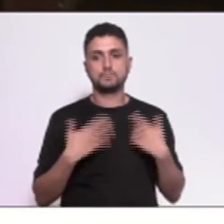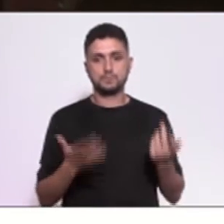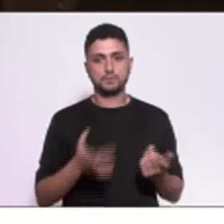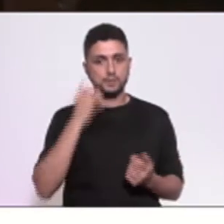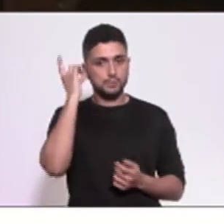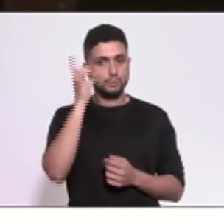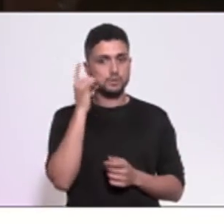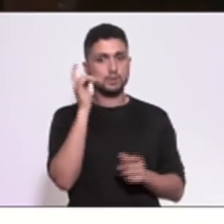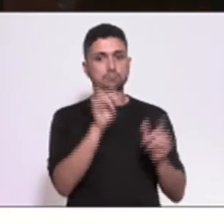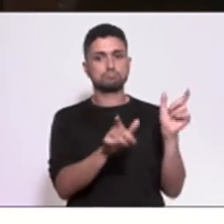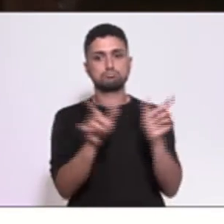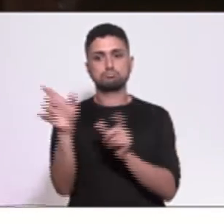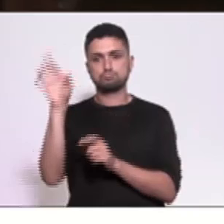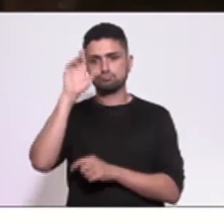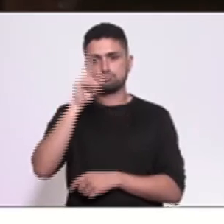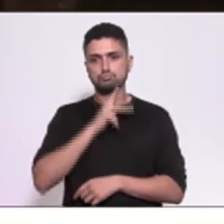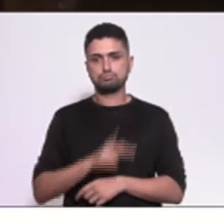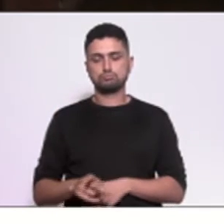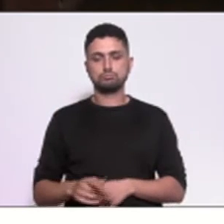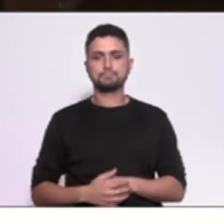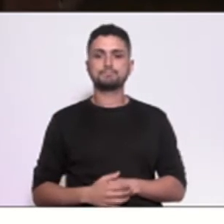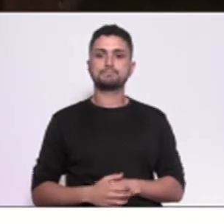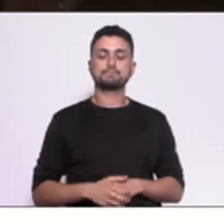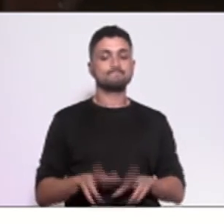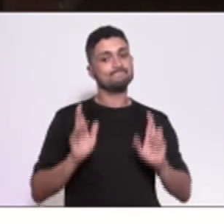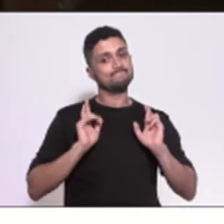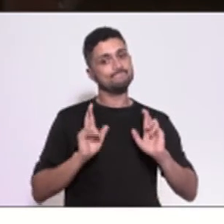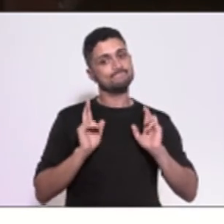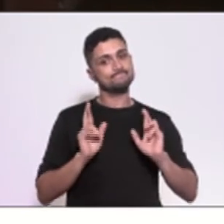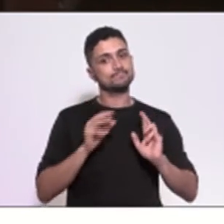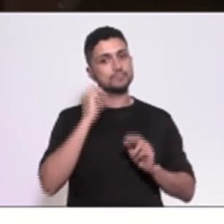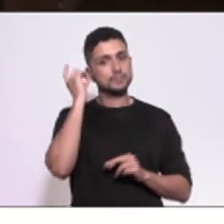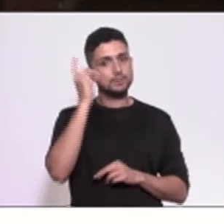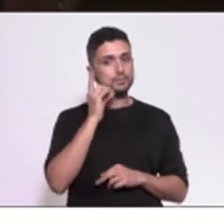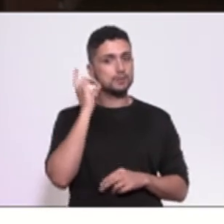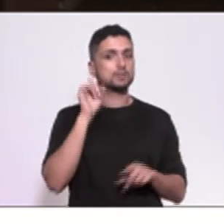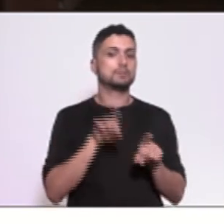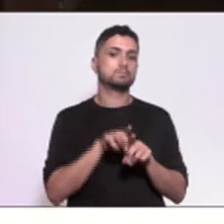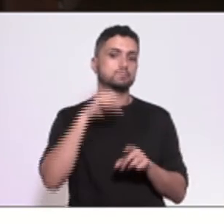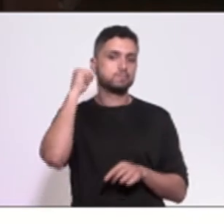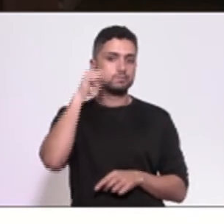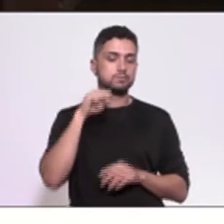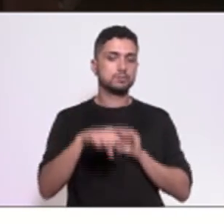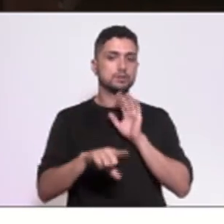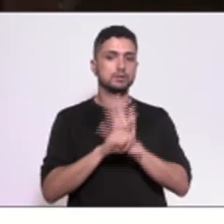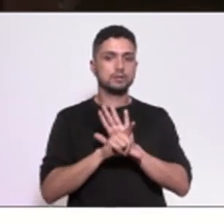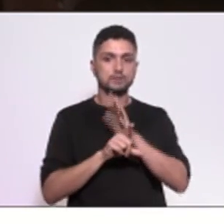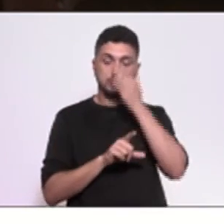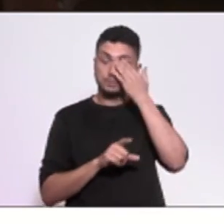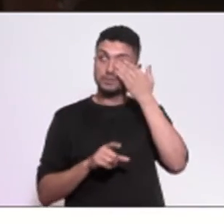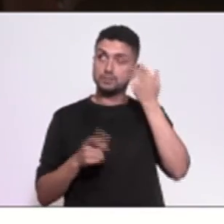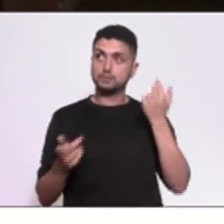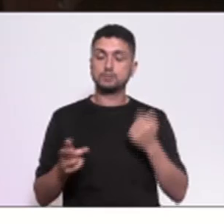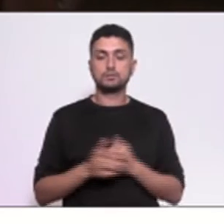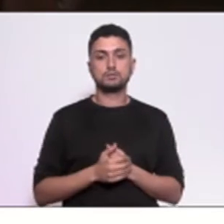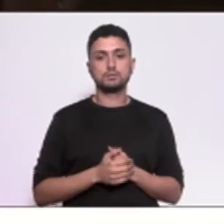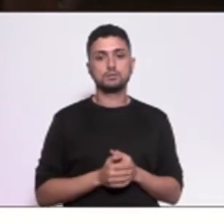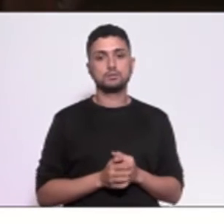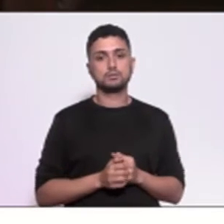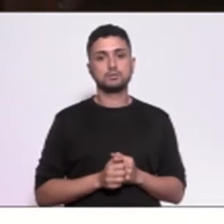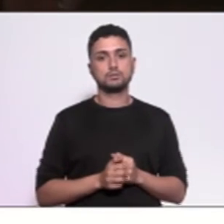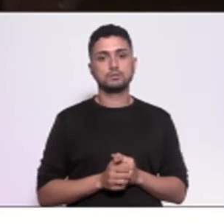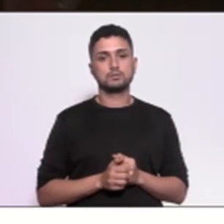e deputadas, senhor presidente, esperamos que os deputados e senadores, dessa vez, pressionados